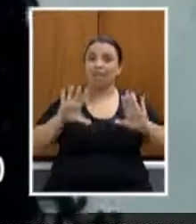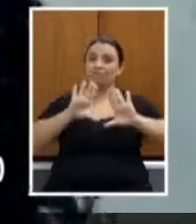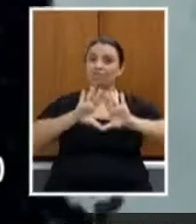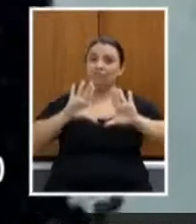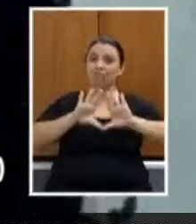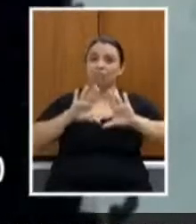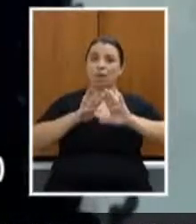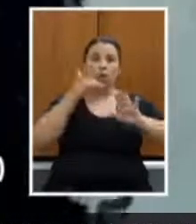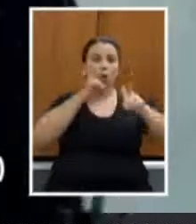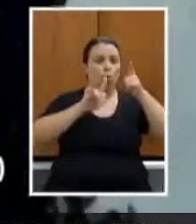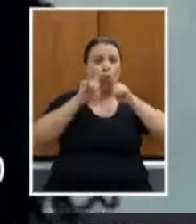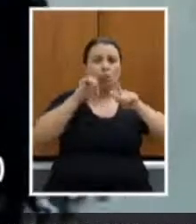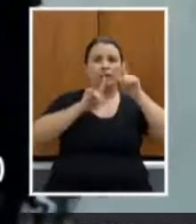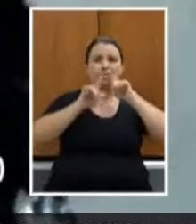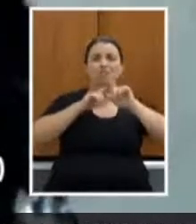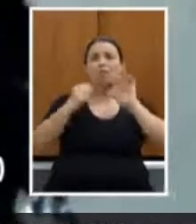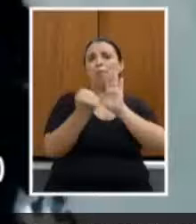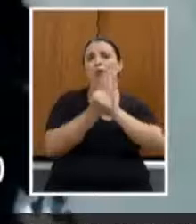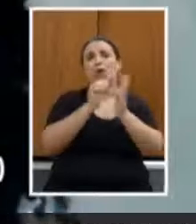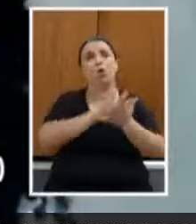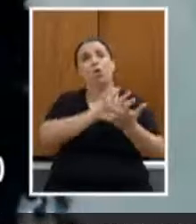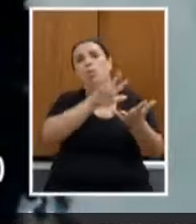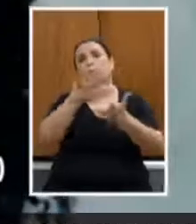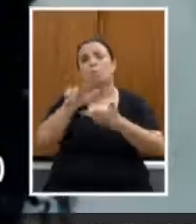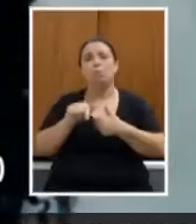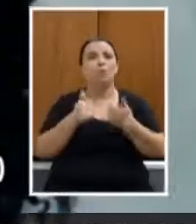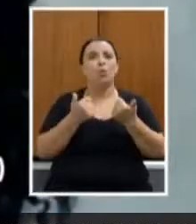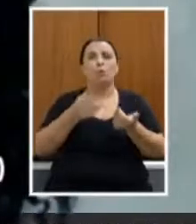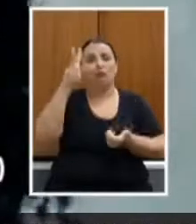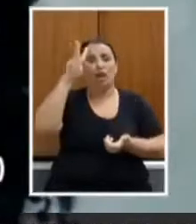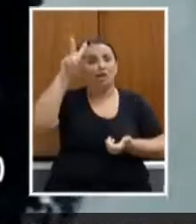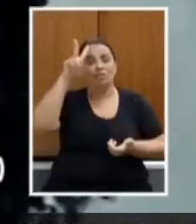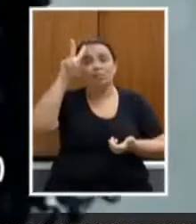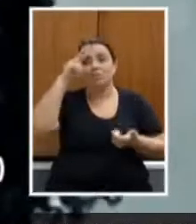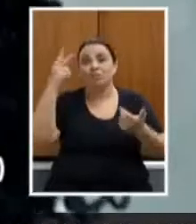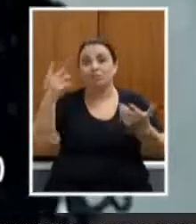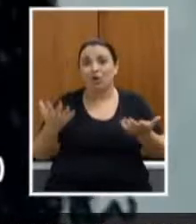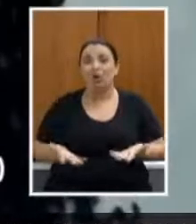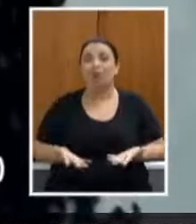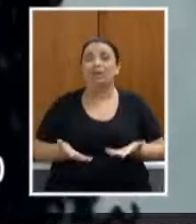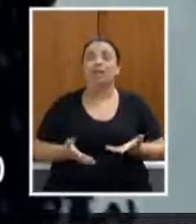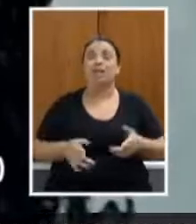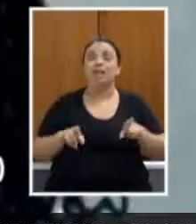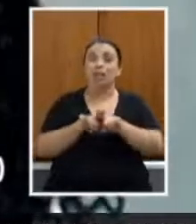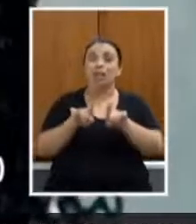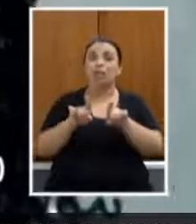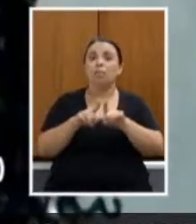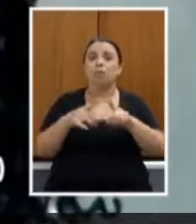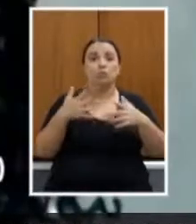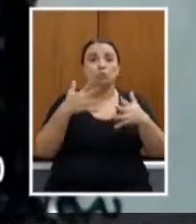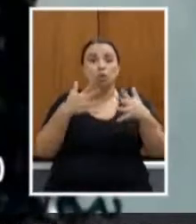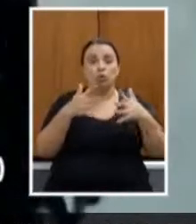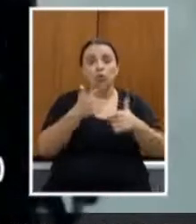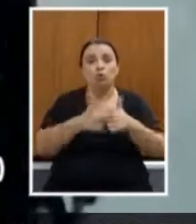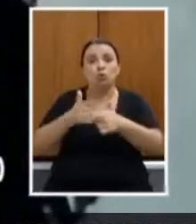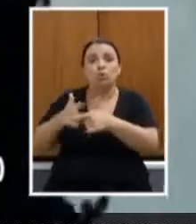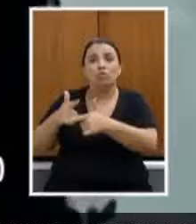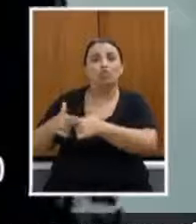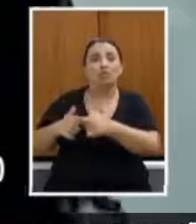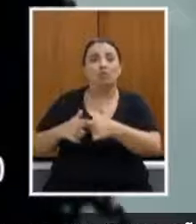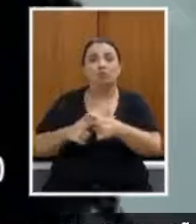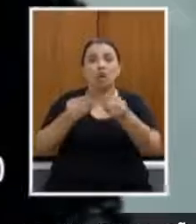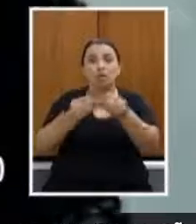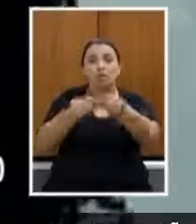fundiários históricos, como os conflitos que afligem os povos tradicionais, e a resposta, essa